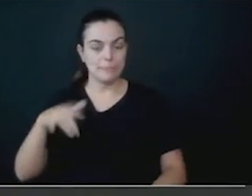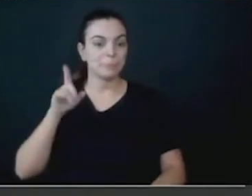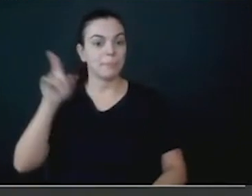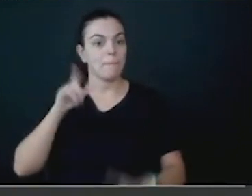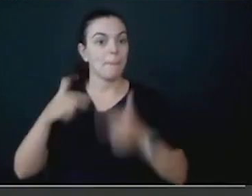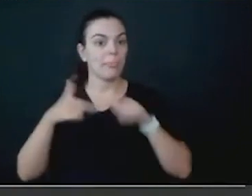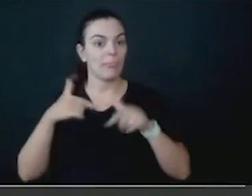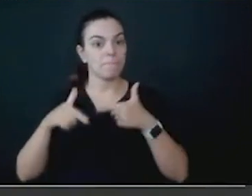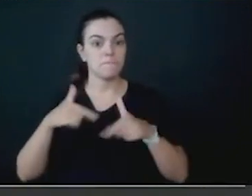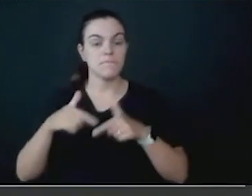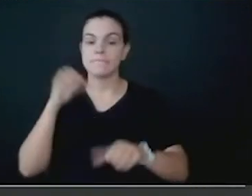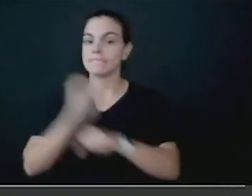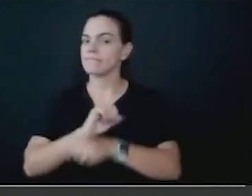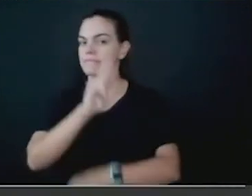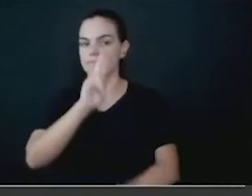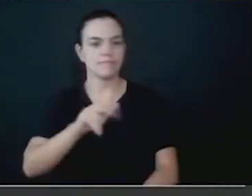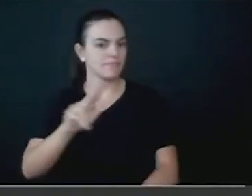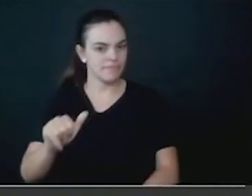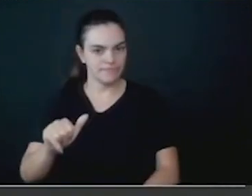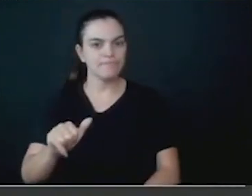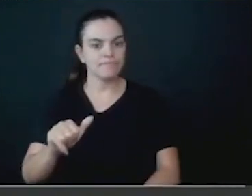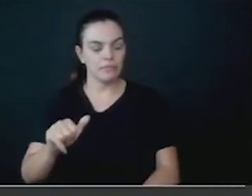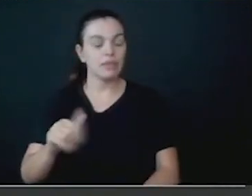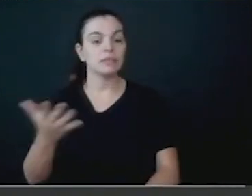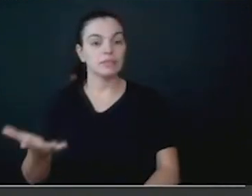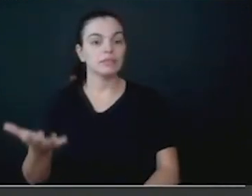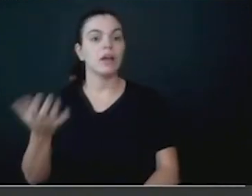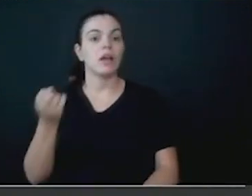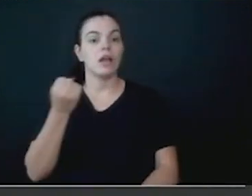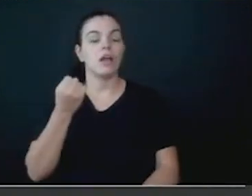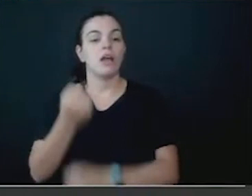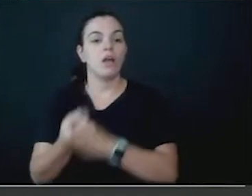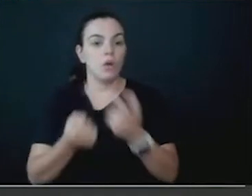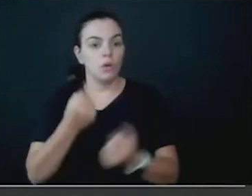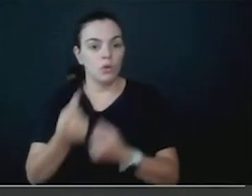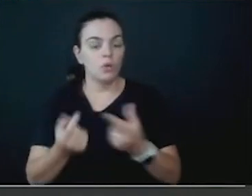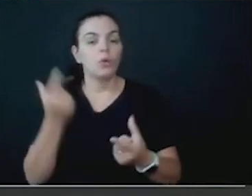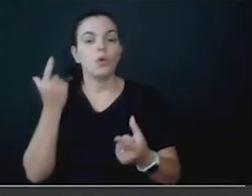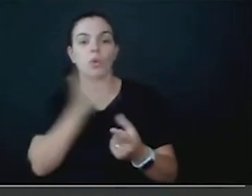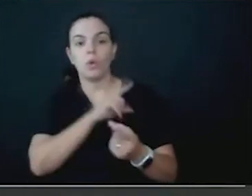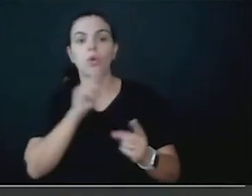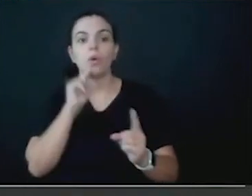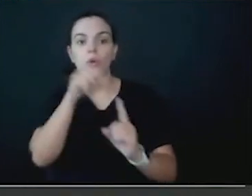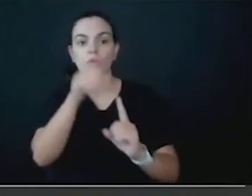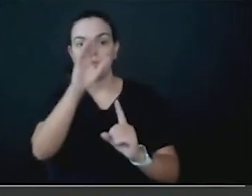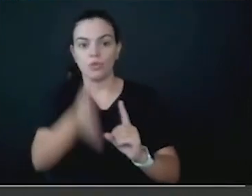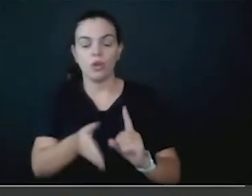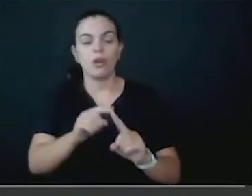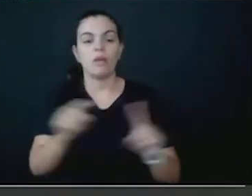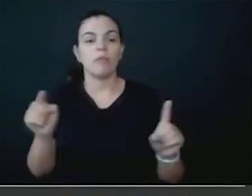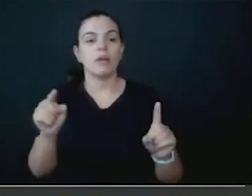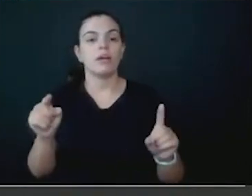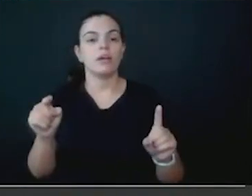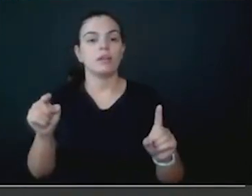e apesar de a gente dizer que alguns já estão atingidos, eles com certeza só estão falando respeito à meta que foi